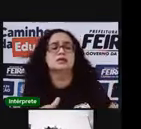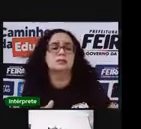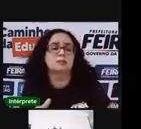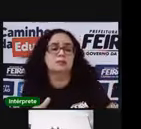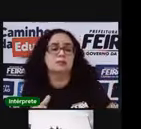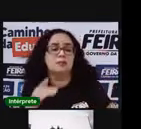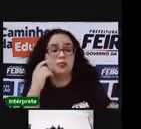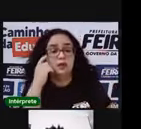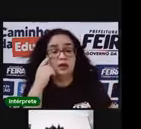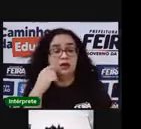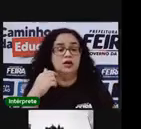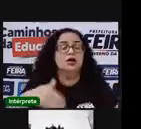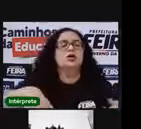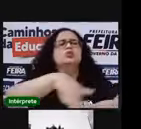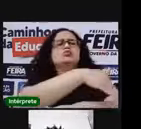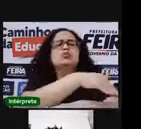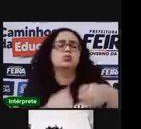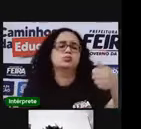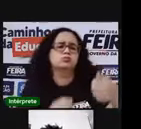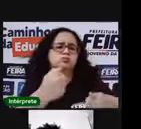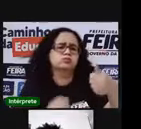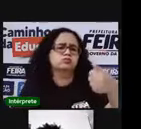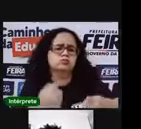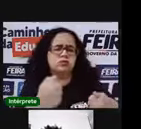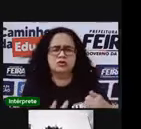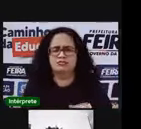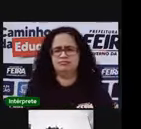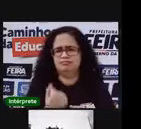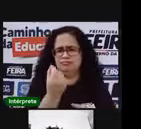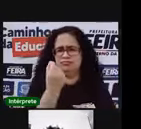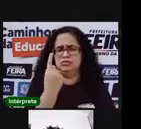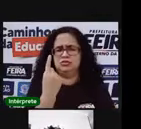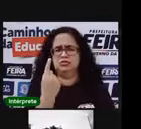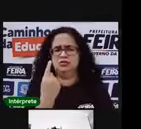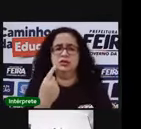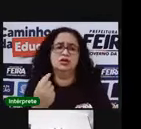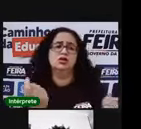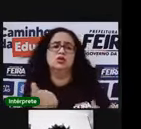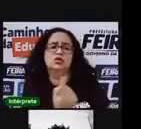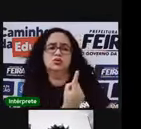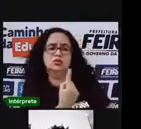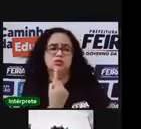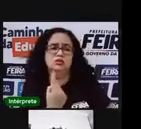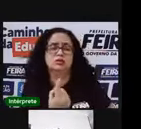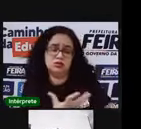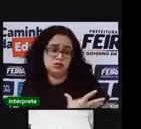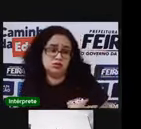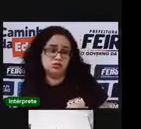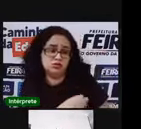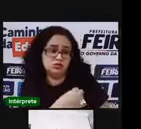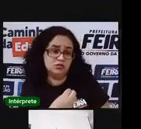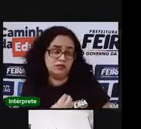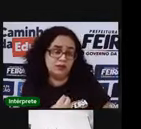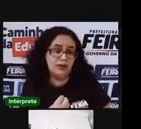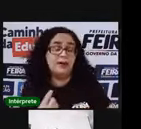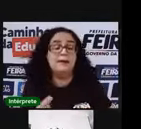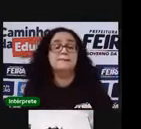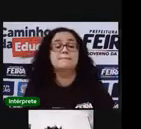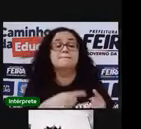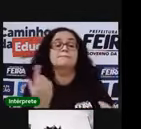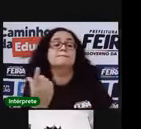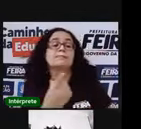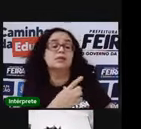aonde, algum carro estranho aproximou, algum adulto estranho, não é? Aproximou, não é o nosso filho. Mas isso também é